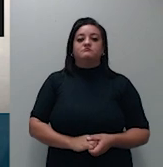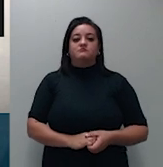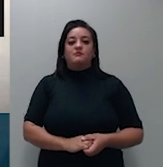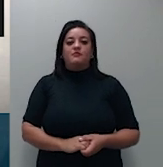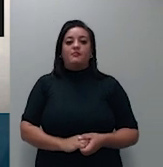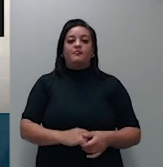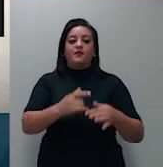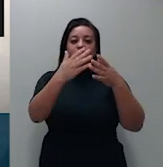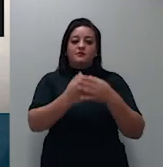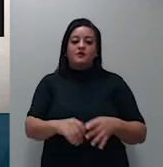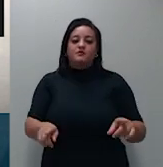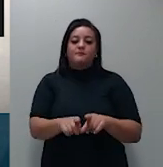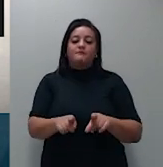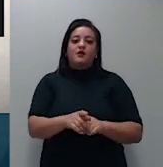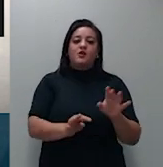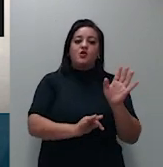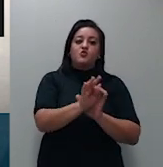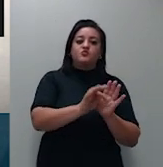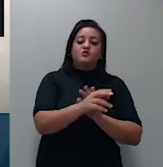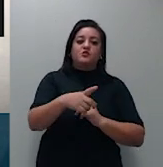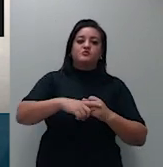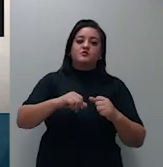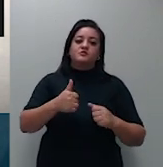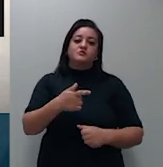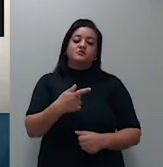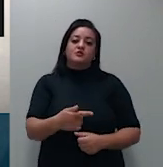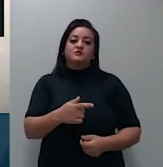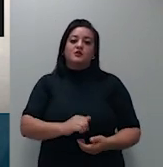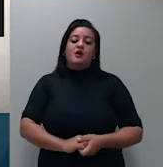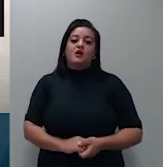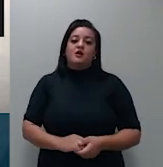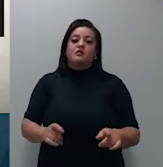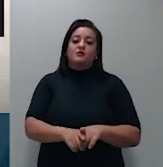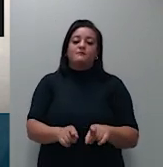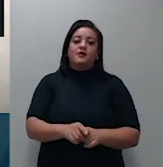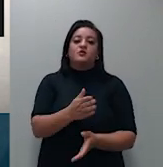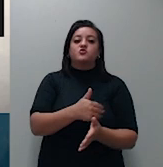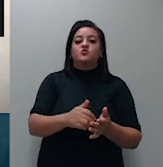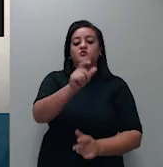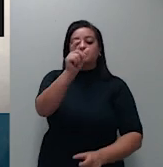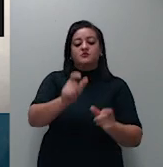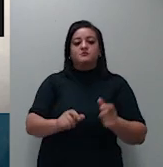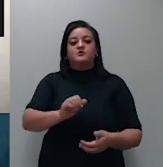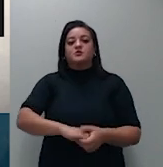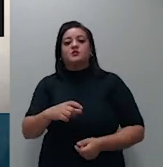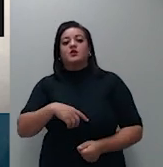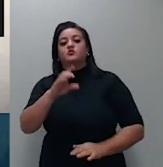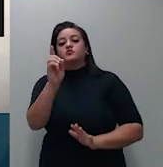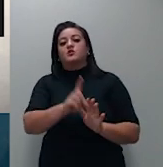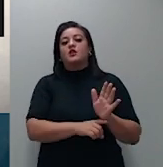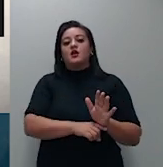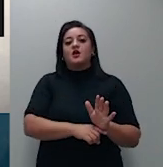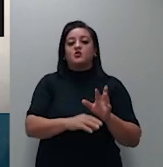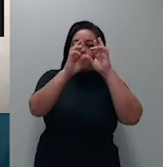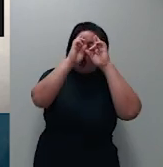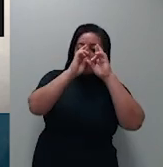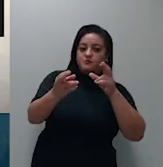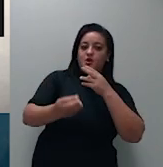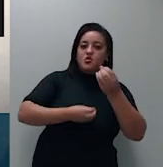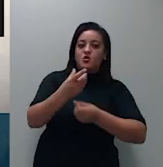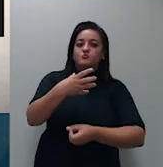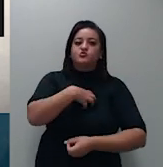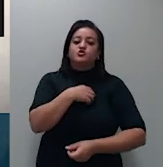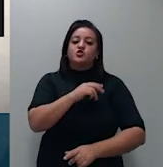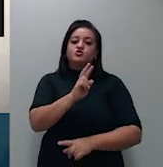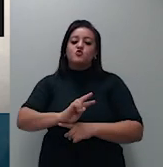aqui coloca o texto do artigo 17 e não obstante todas as pessoas possuem o direito ao respeito como forma de resguardo da